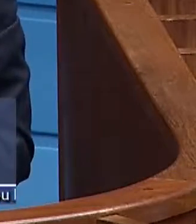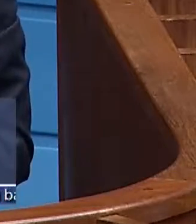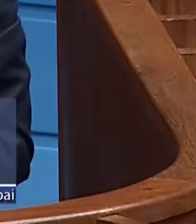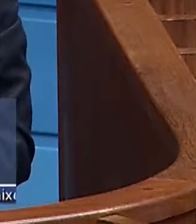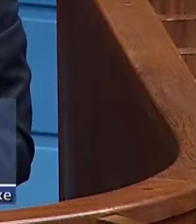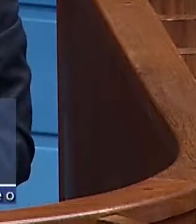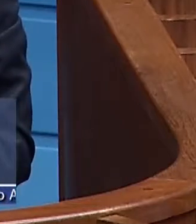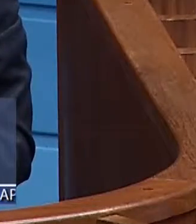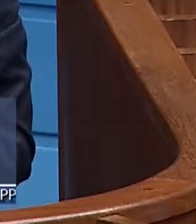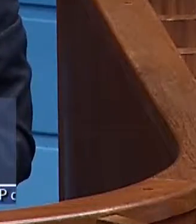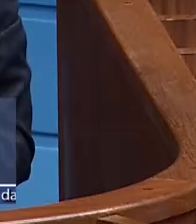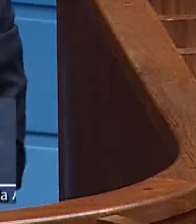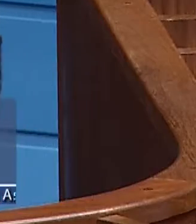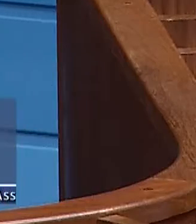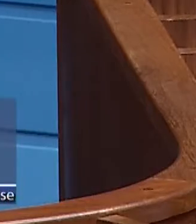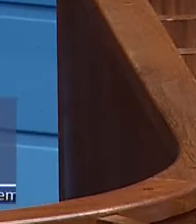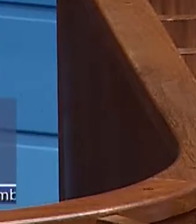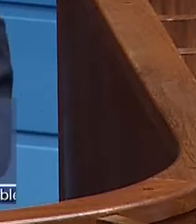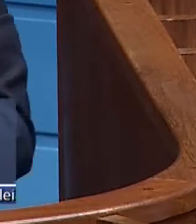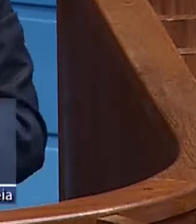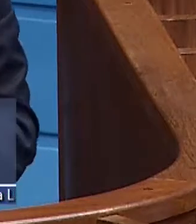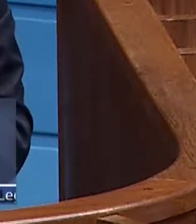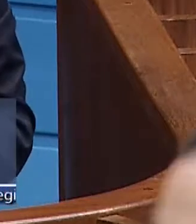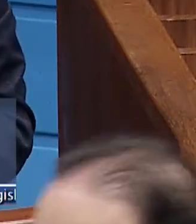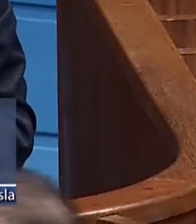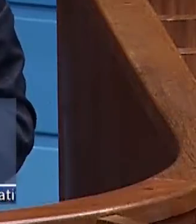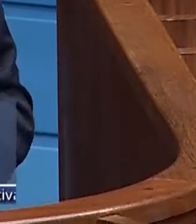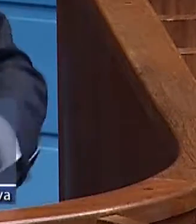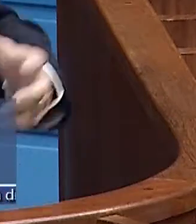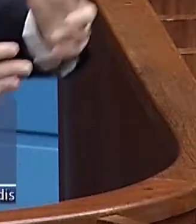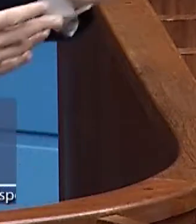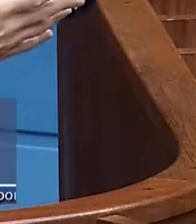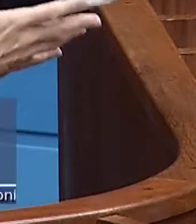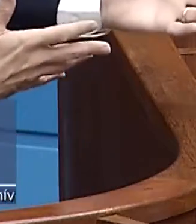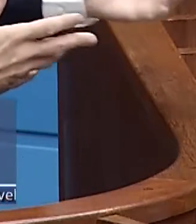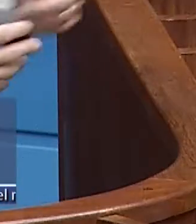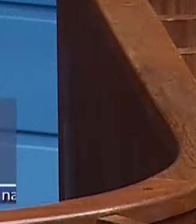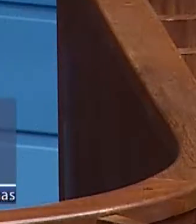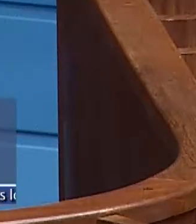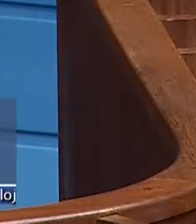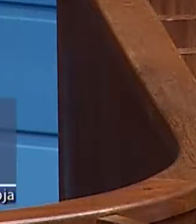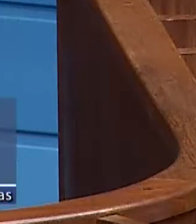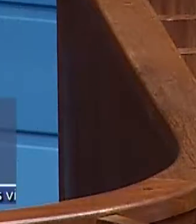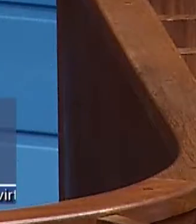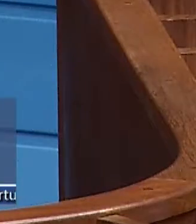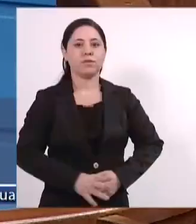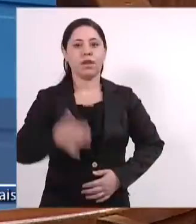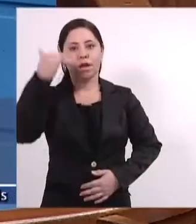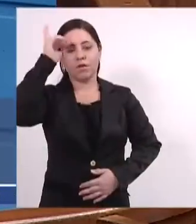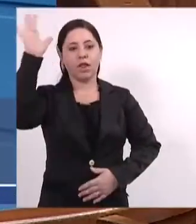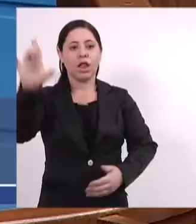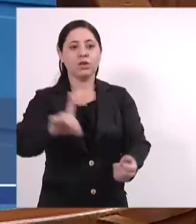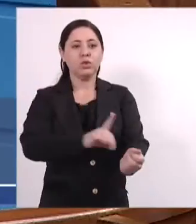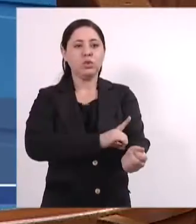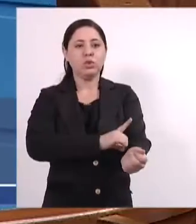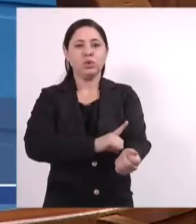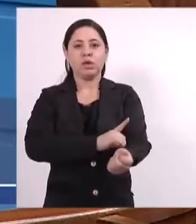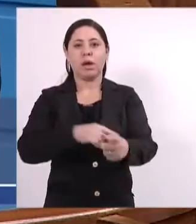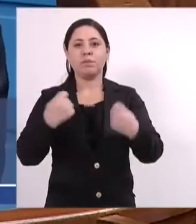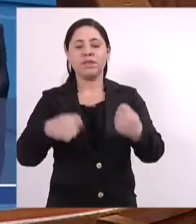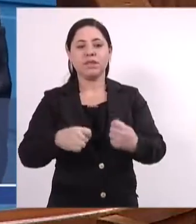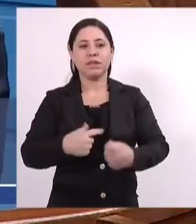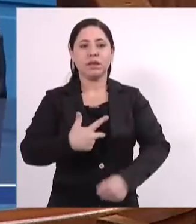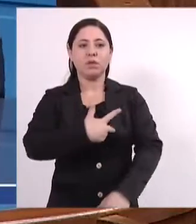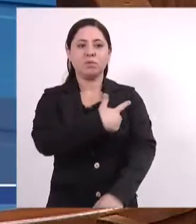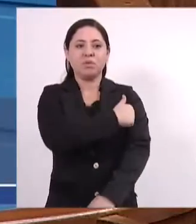coração, tendo que colocar stent, evitando diabetes, tendo que tomar insulina,